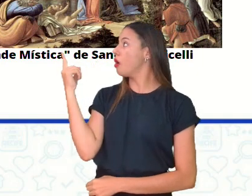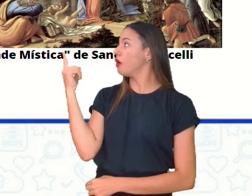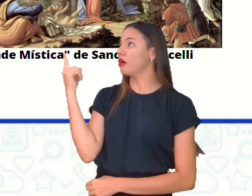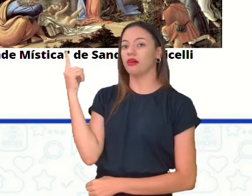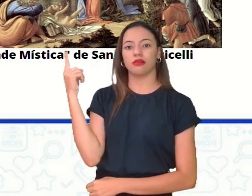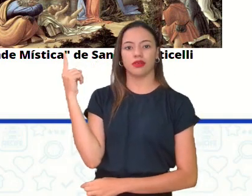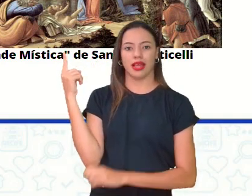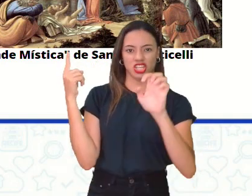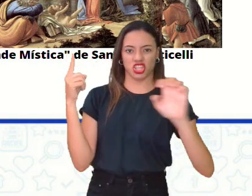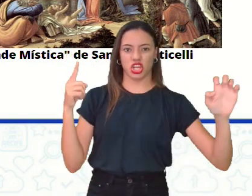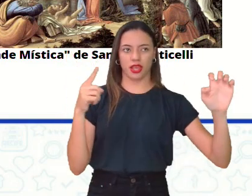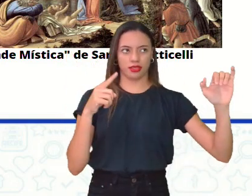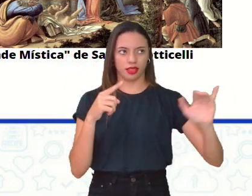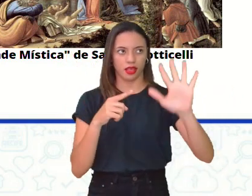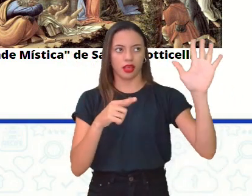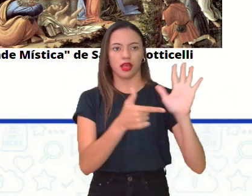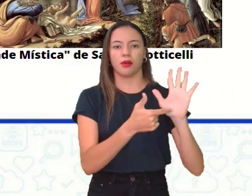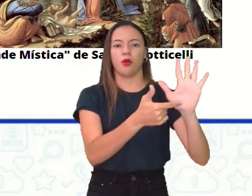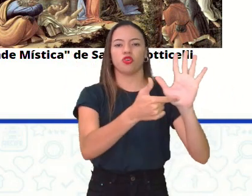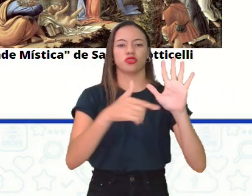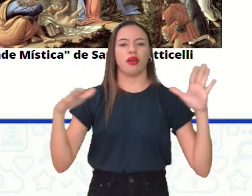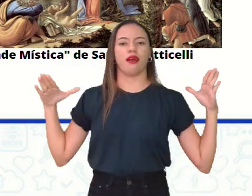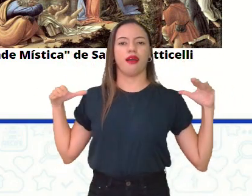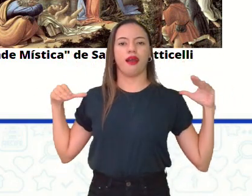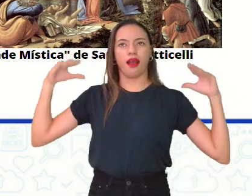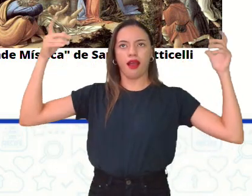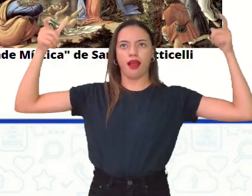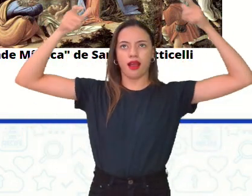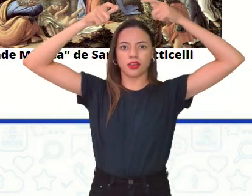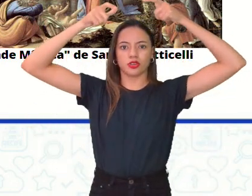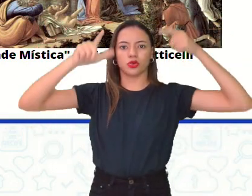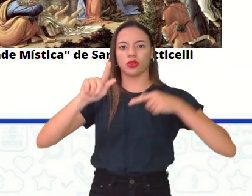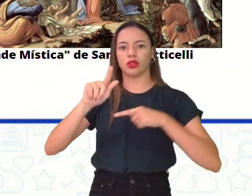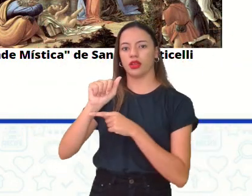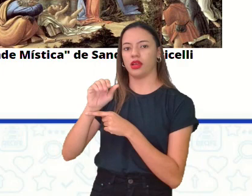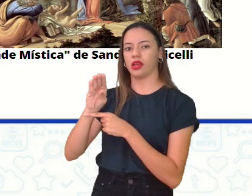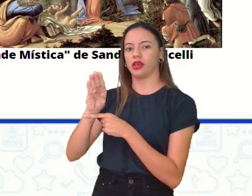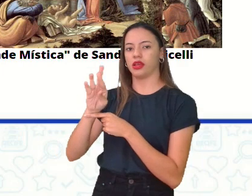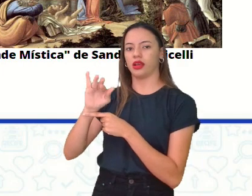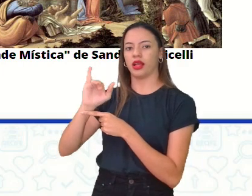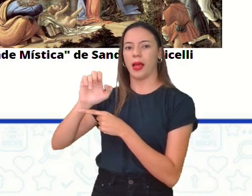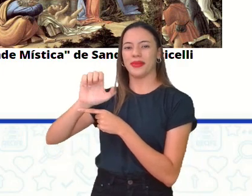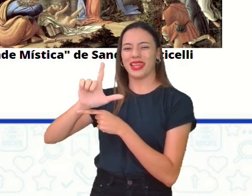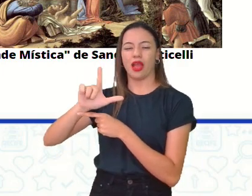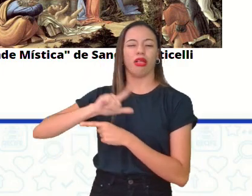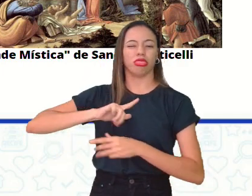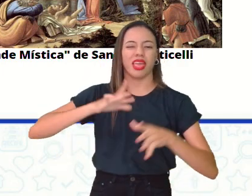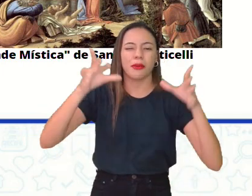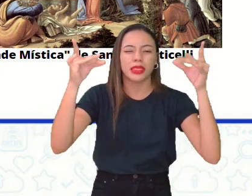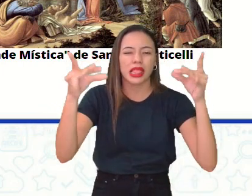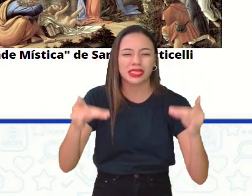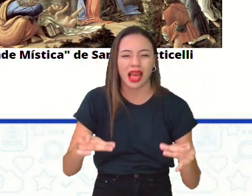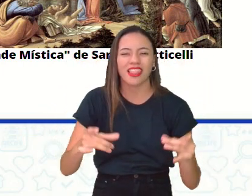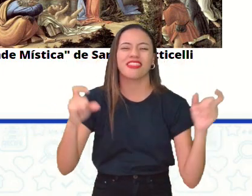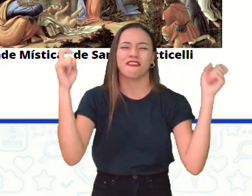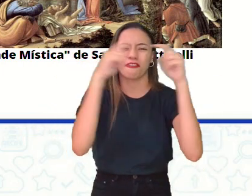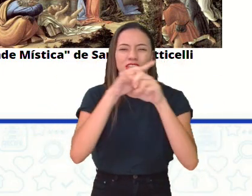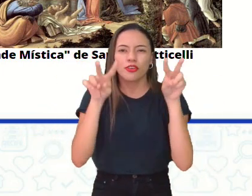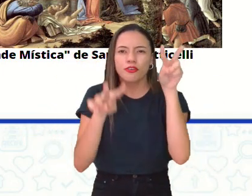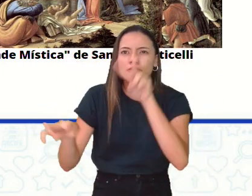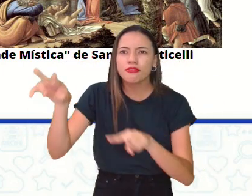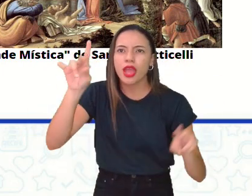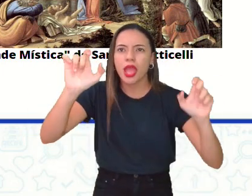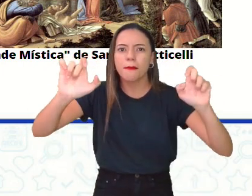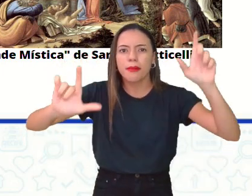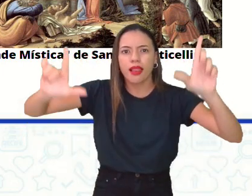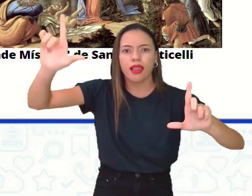Gabriel. Ela é bem detalhista, né? Se a gente conseguisse ver de perto, que é difícil pela televisão, mas aí